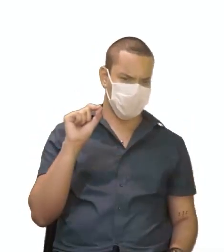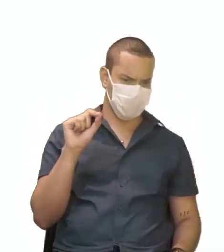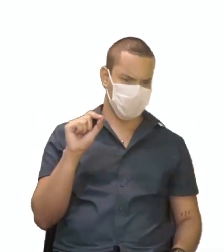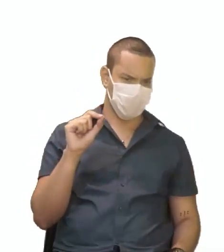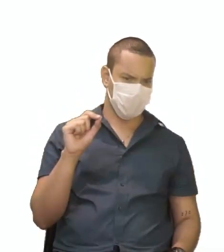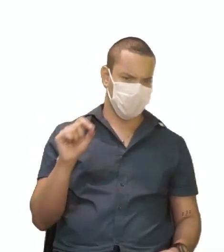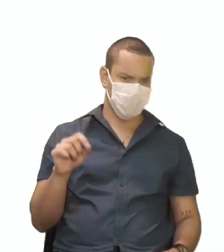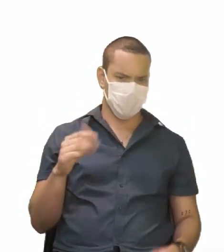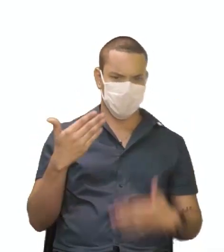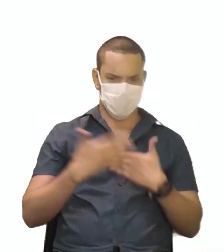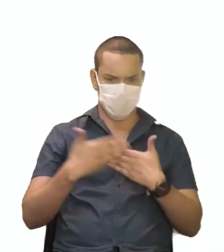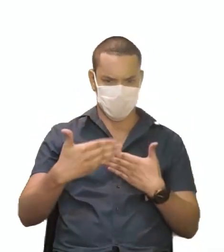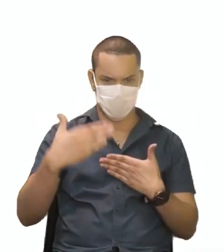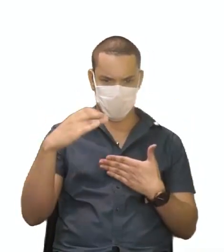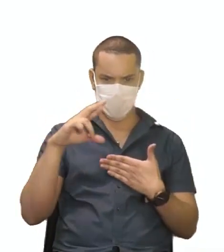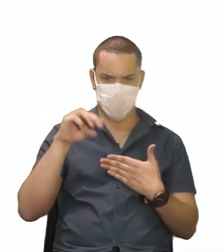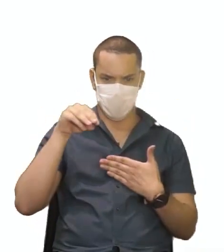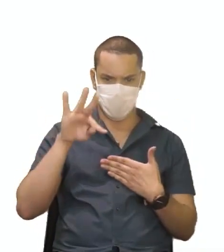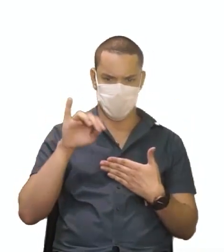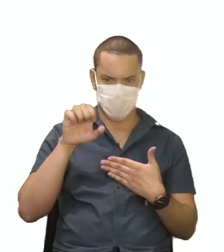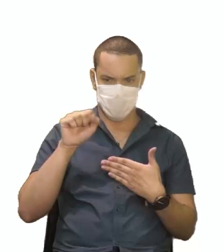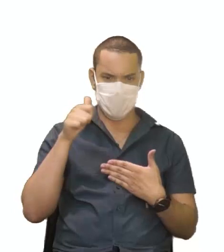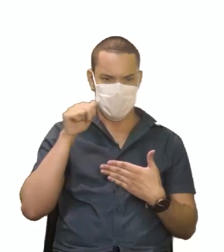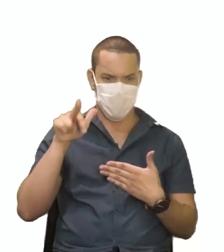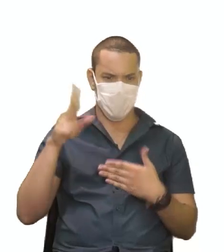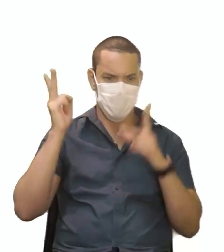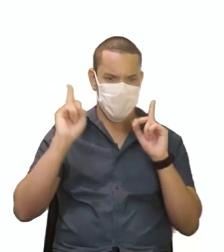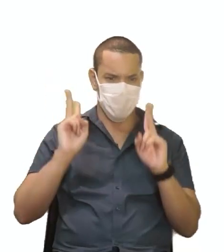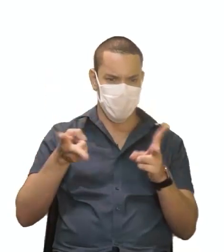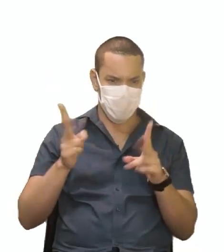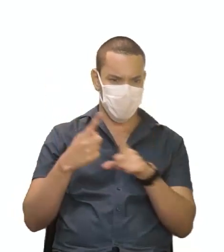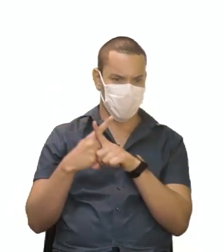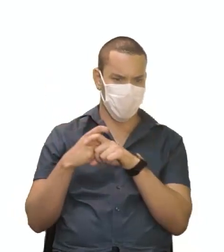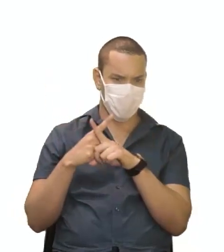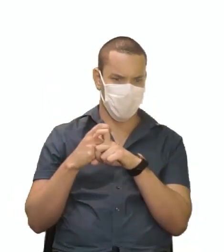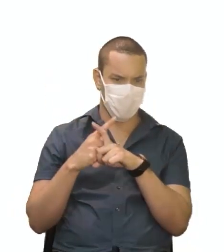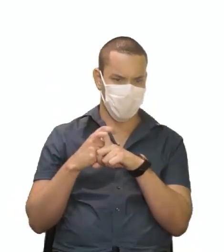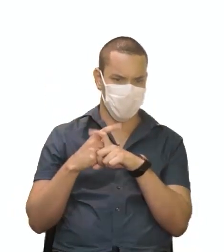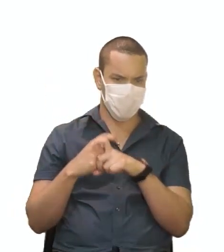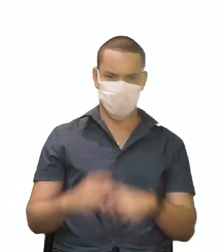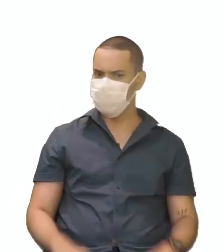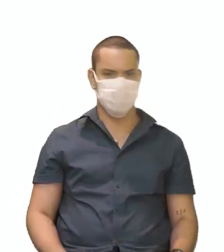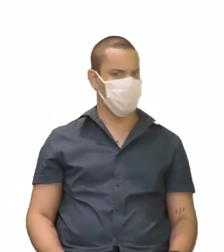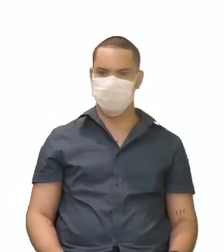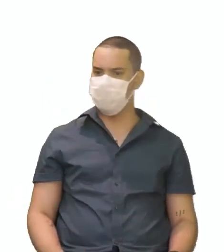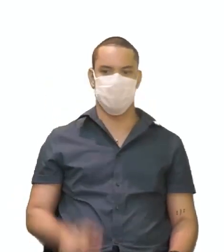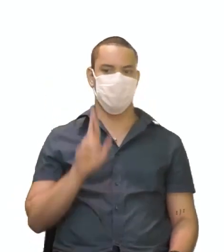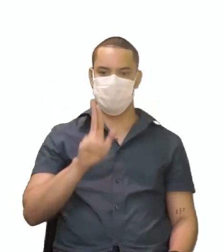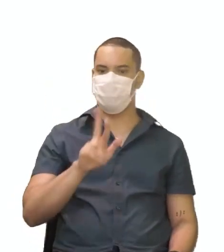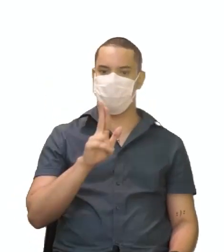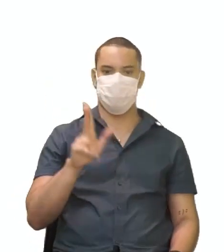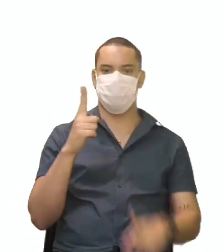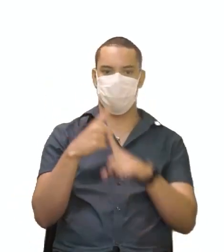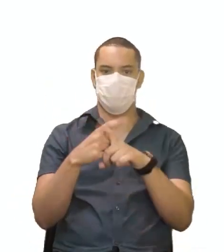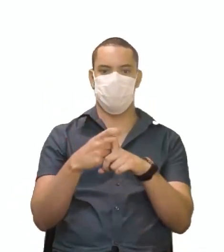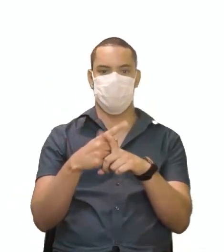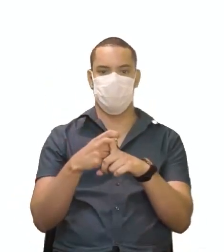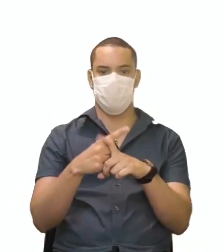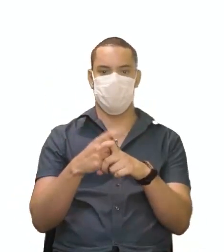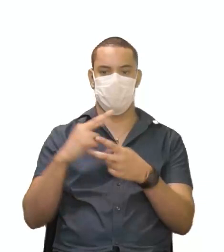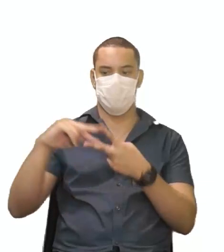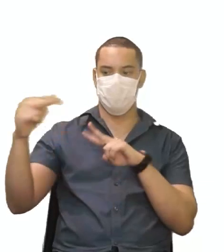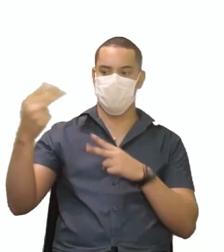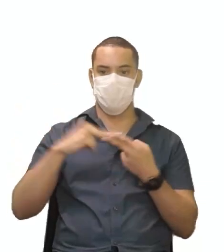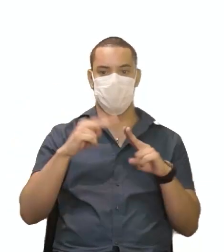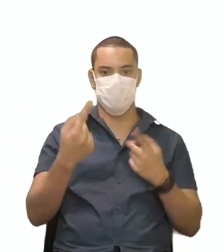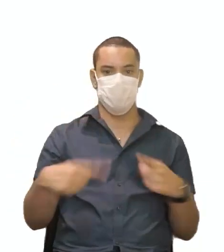elas, entre os segmentos de cromátides irmãs do mesmo cromossomo. Não é do mesmo cromossomo, são cromossomos não